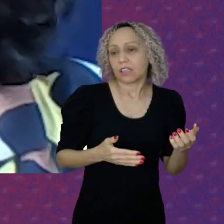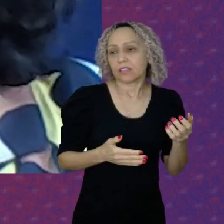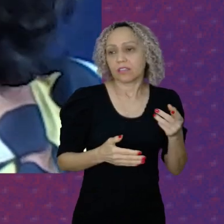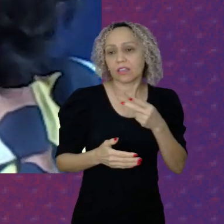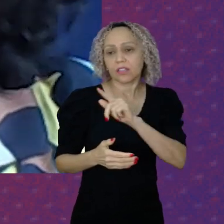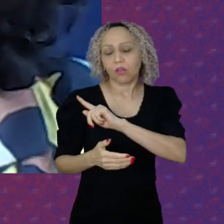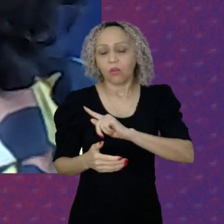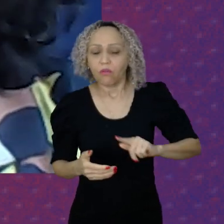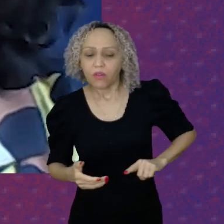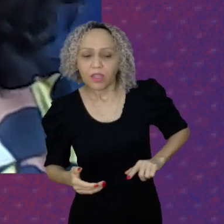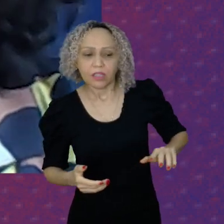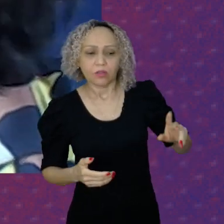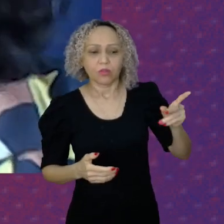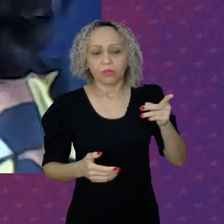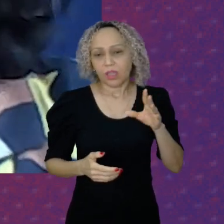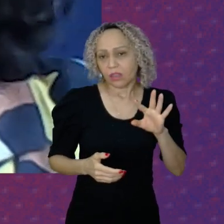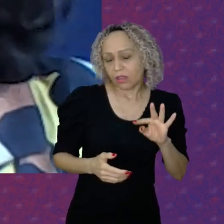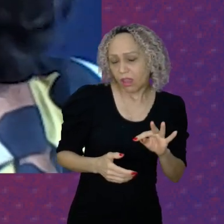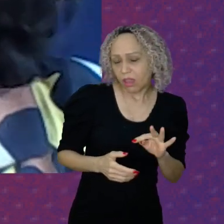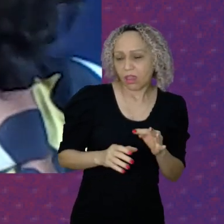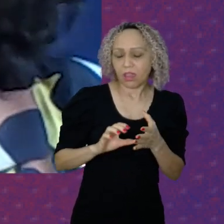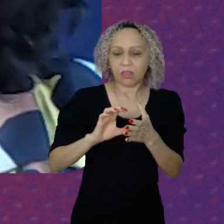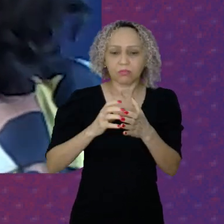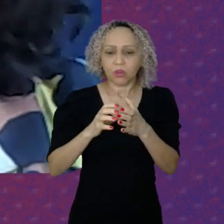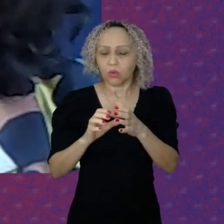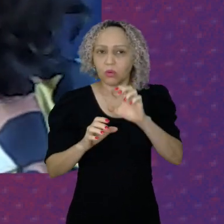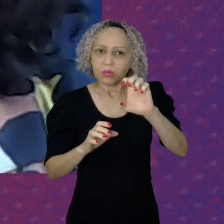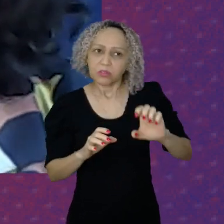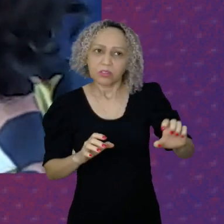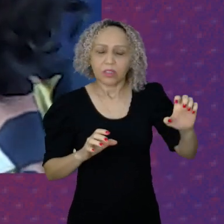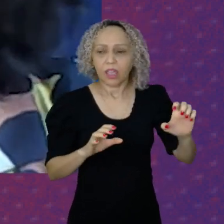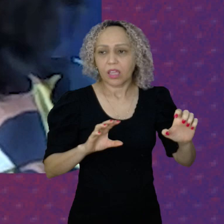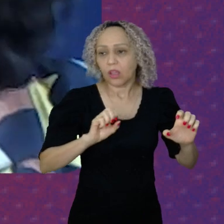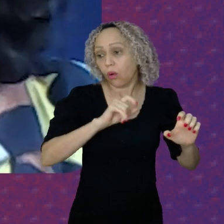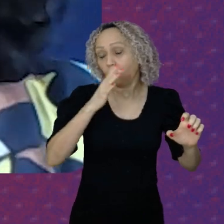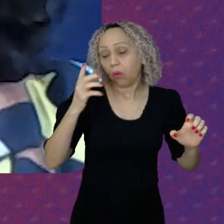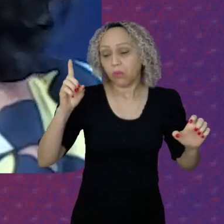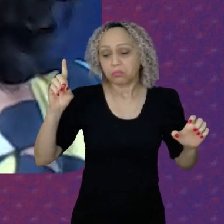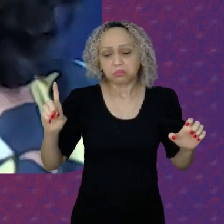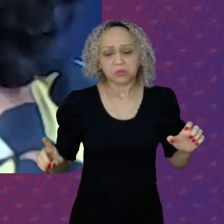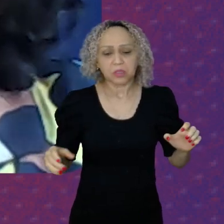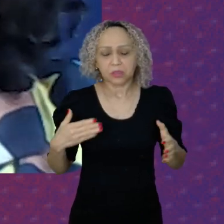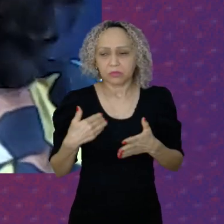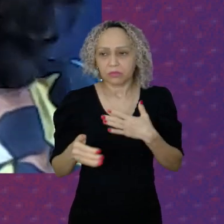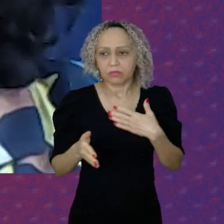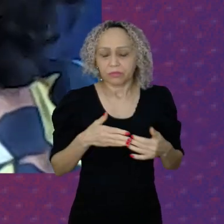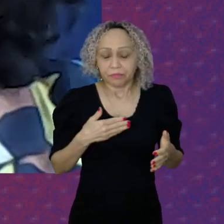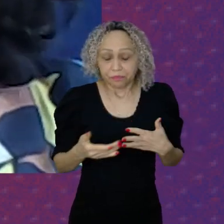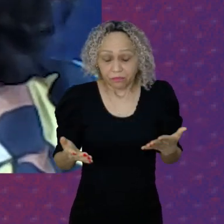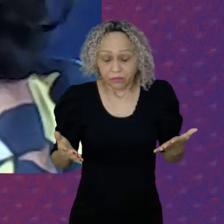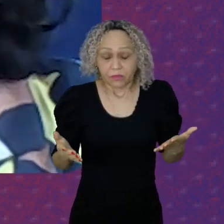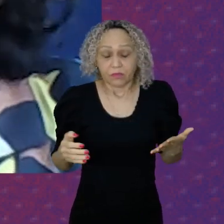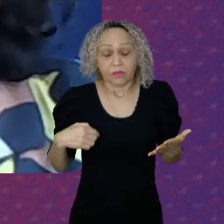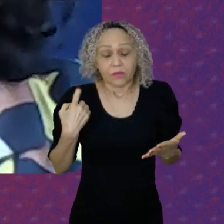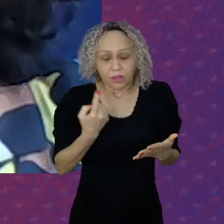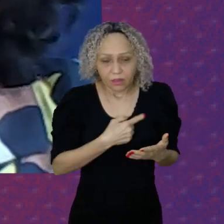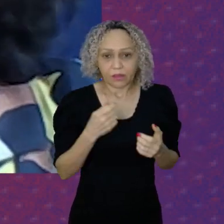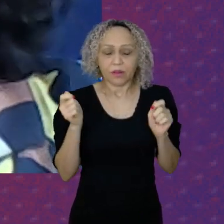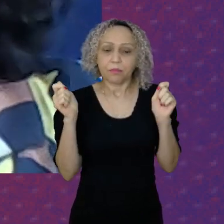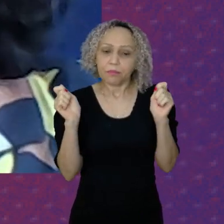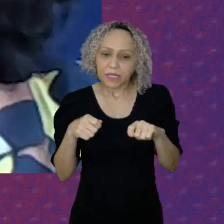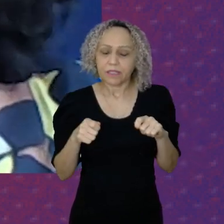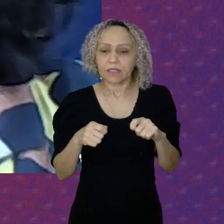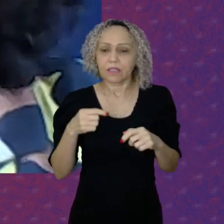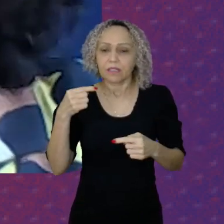uma federação como nós temos, né, do campo de esquerda nesse momento, onde teremos certamente